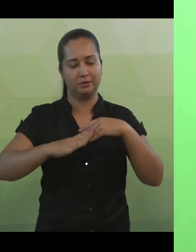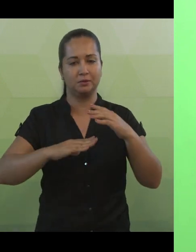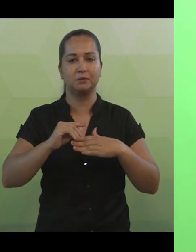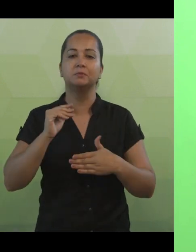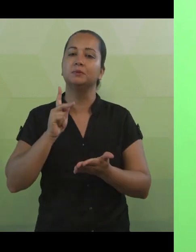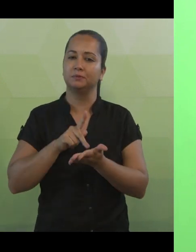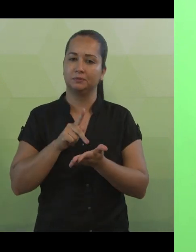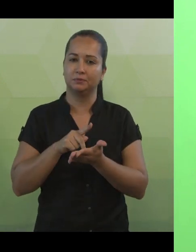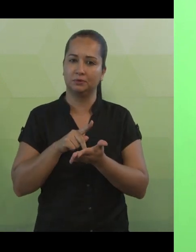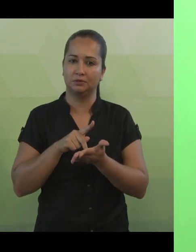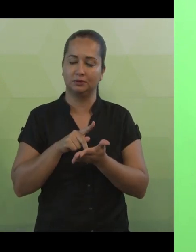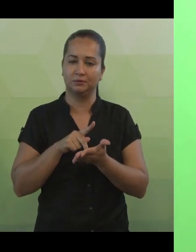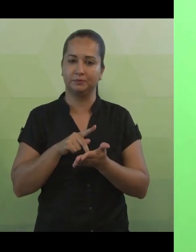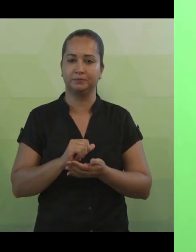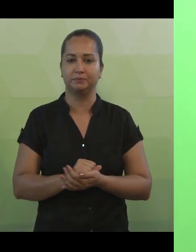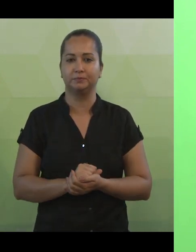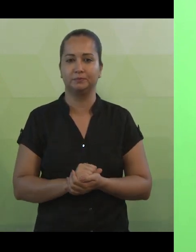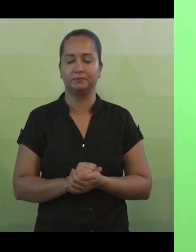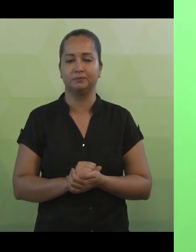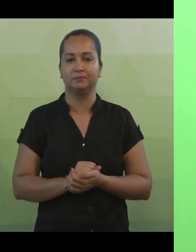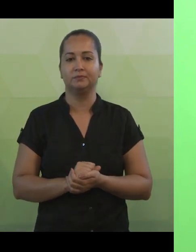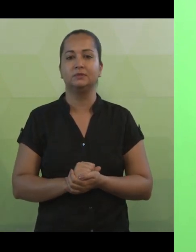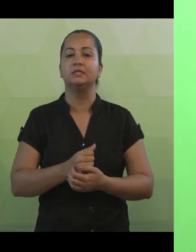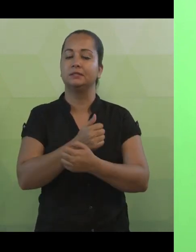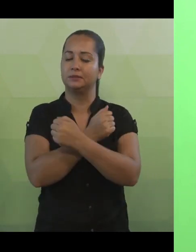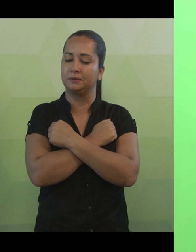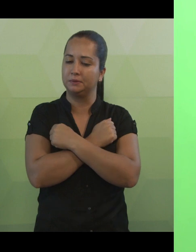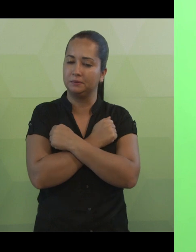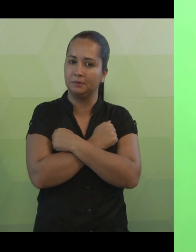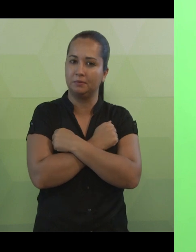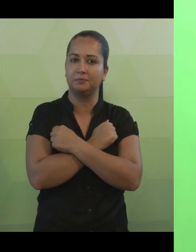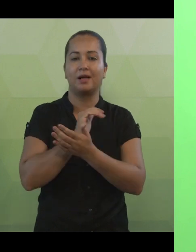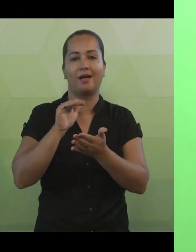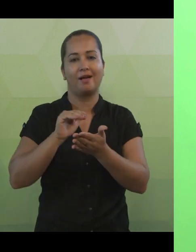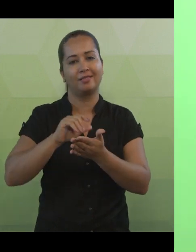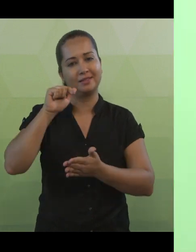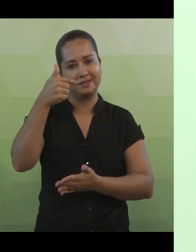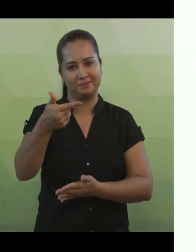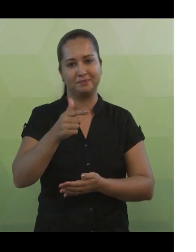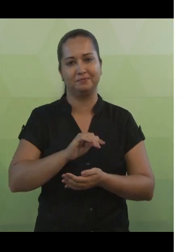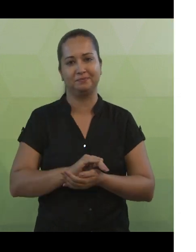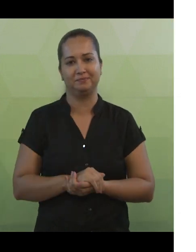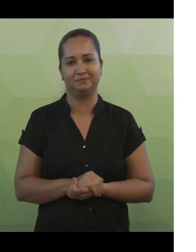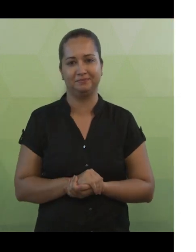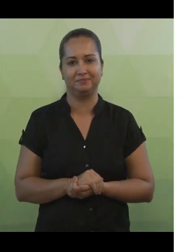de forma efetiva e eficiente. Então, fica aqui um grande abraço e até mais.